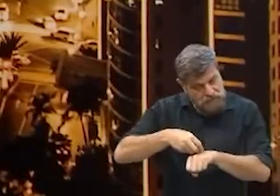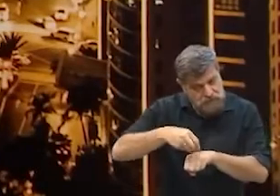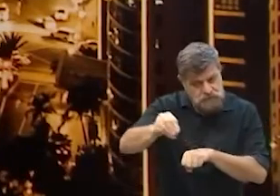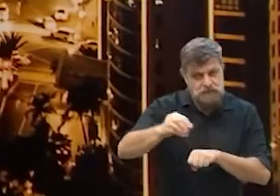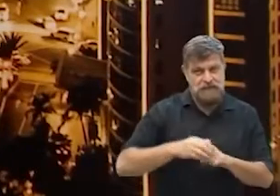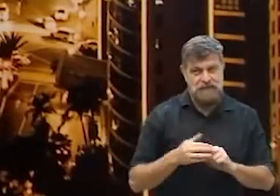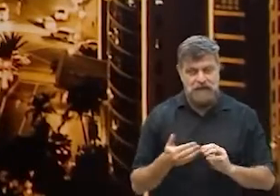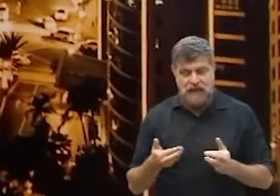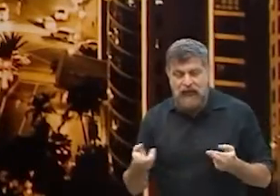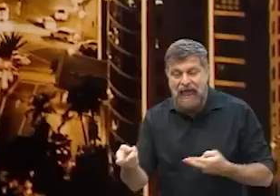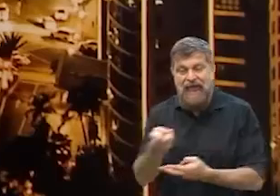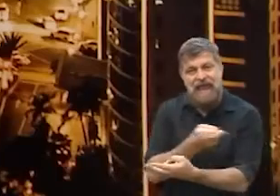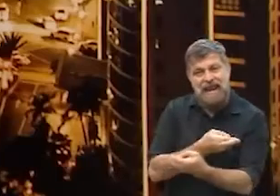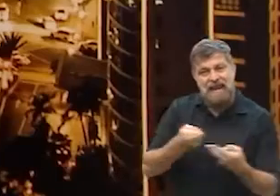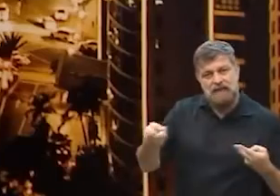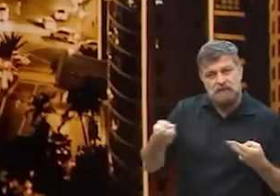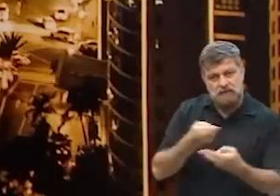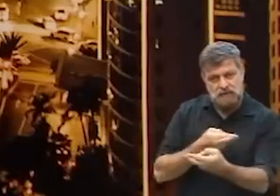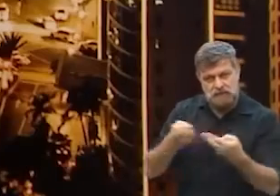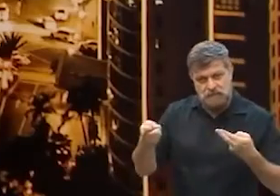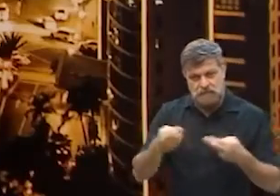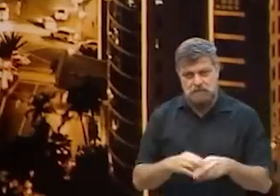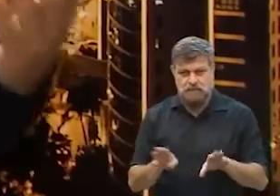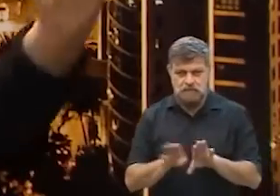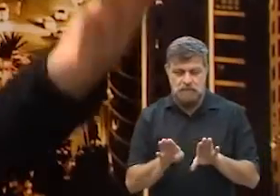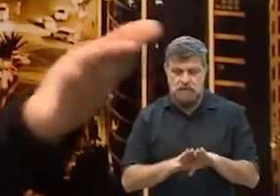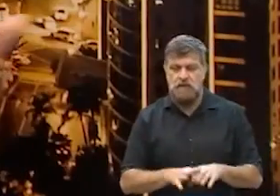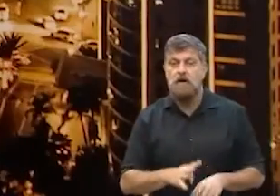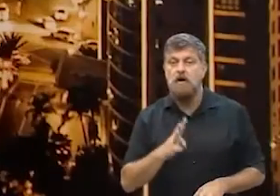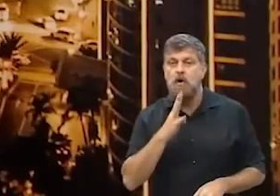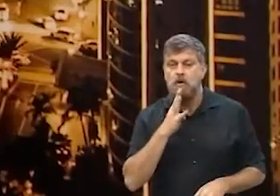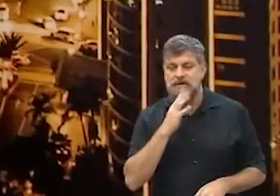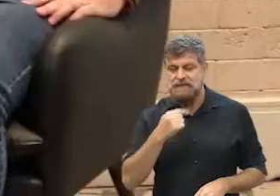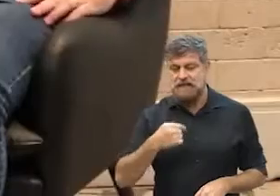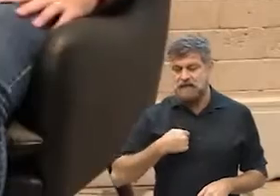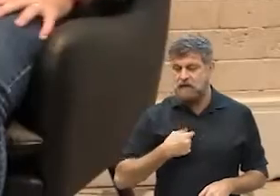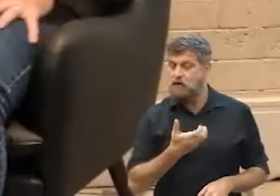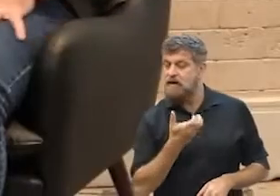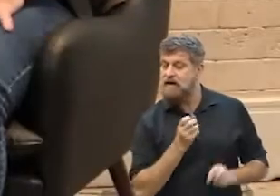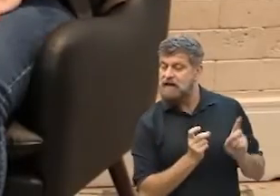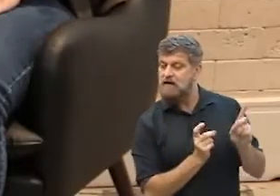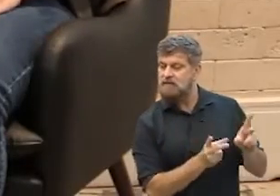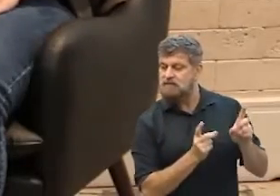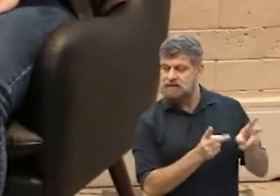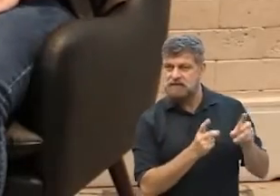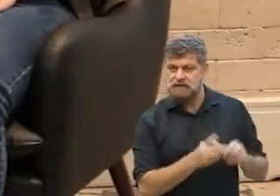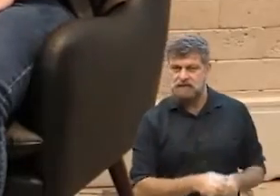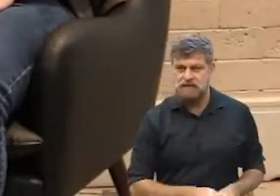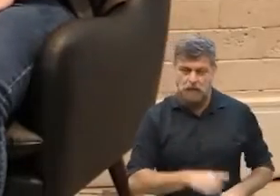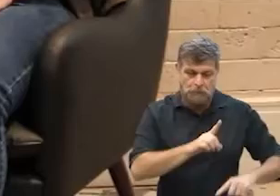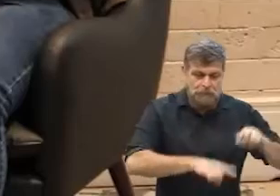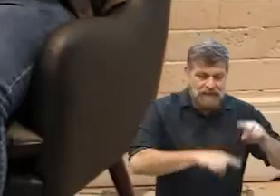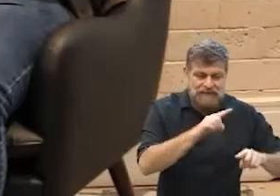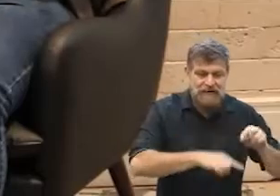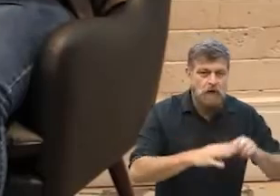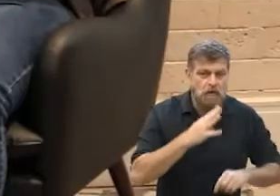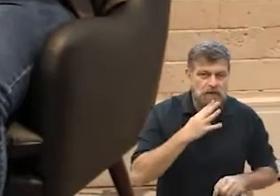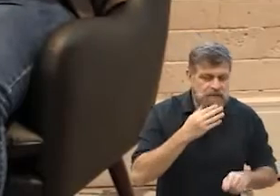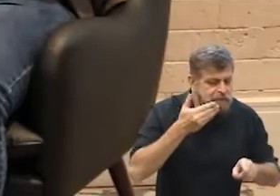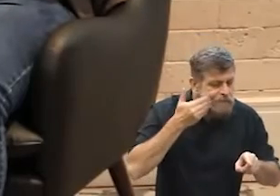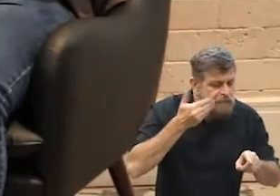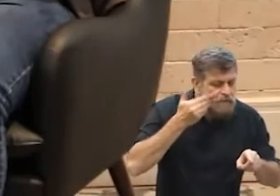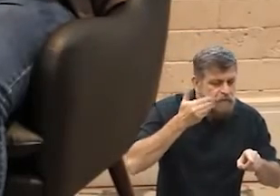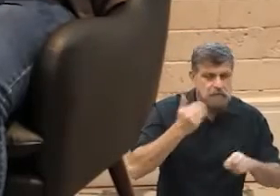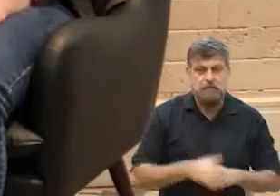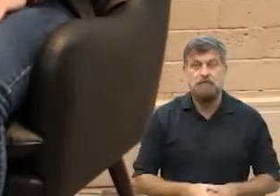É relacionamento versus você conhecer o seu produto. Perfeito, Leandro. Perfeito. Mais alguma coisa